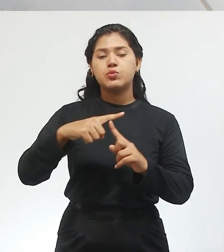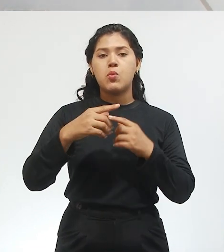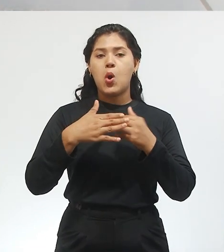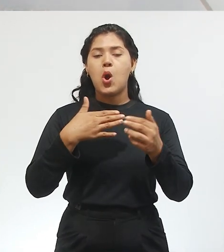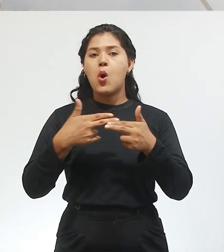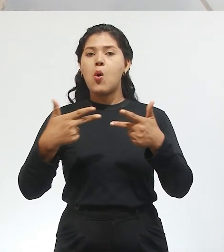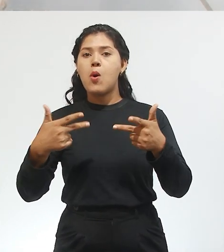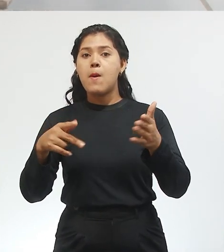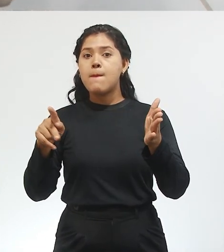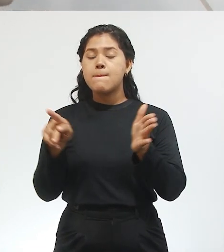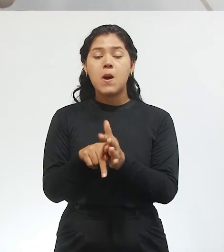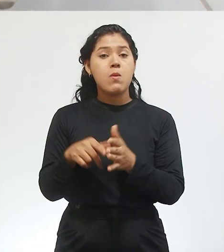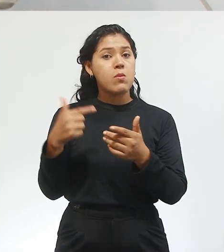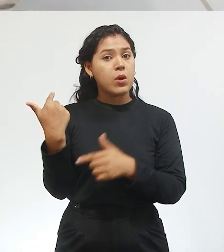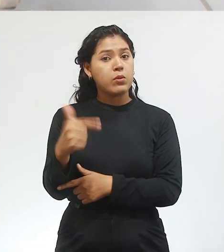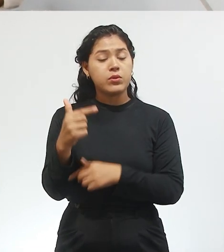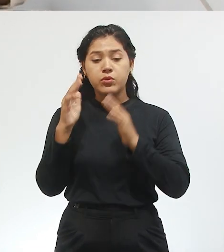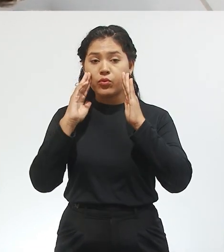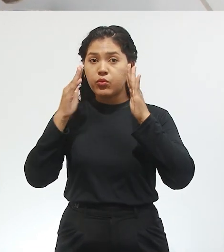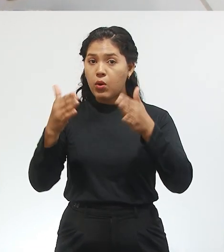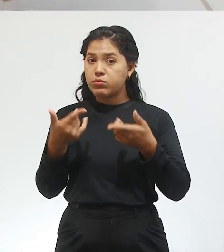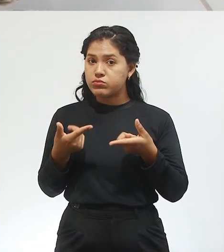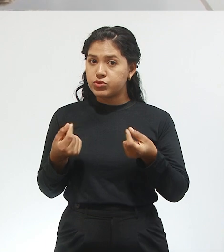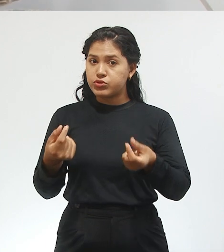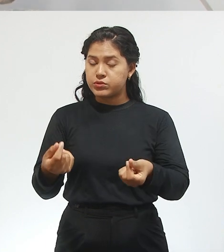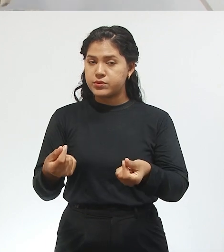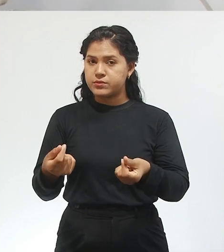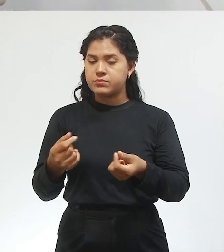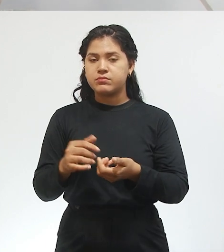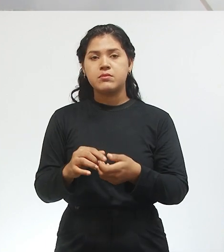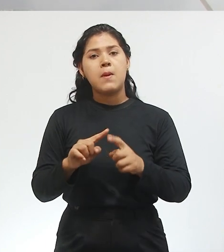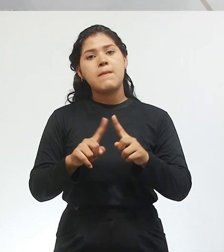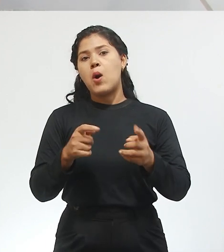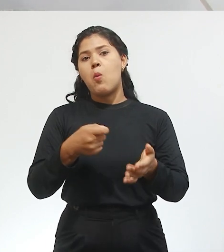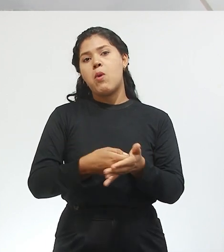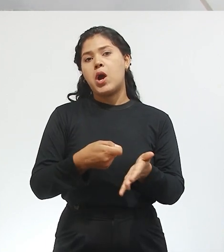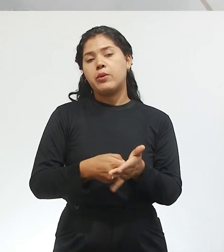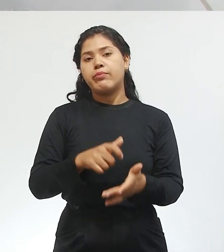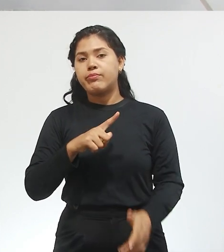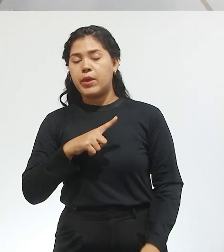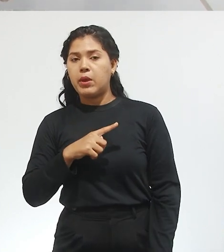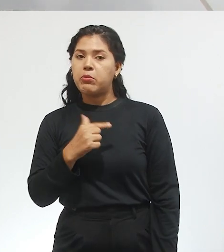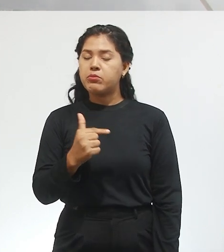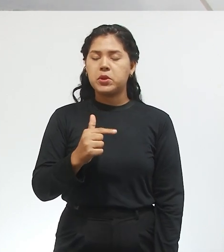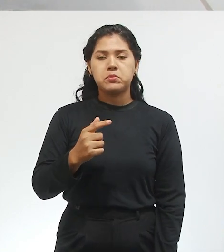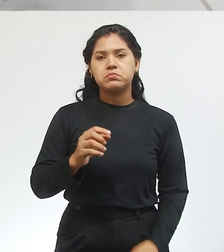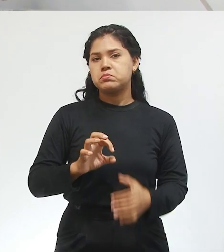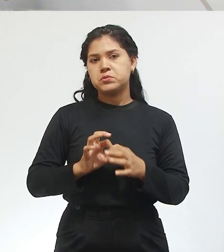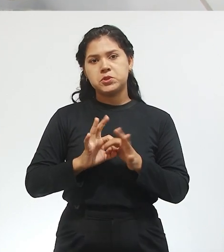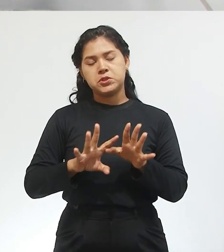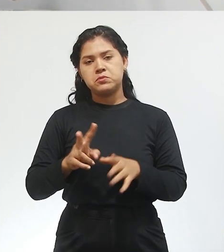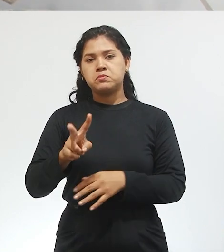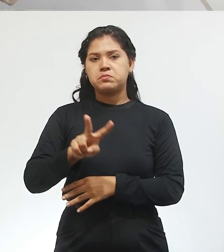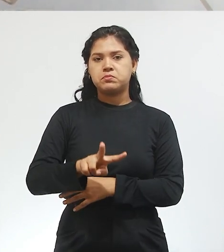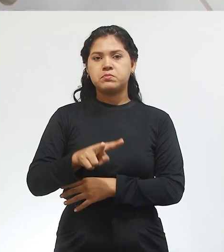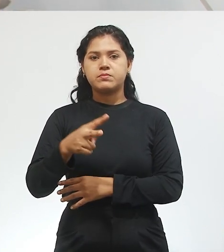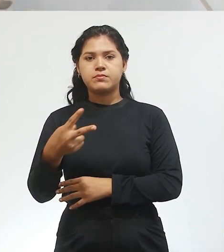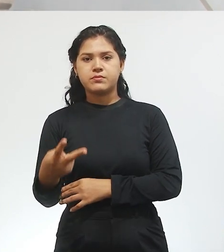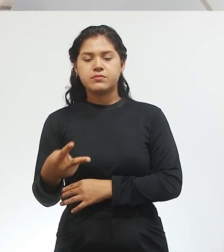Então, tanto faz ter fins lucrativos ou não, tá? Ambas